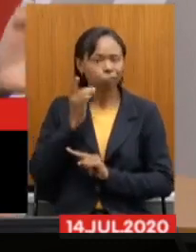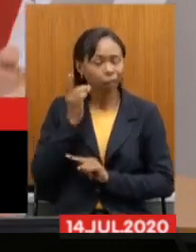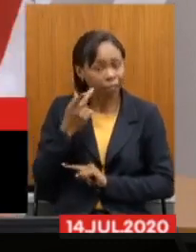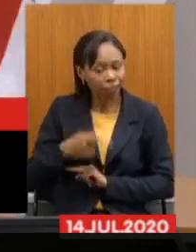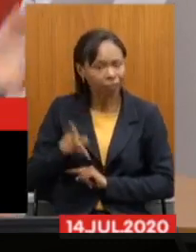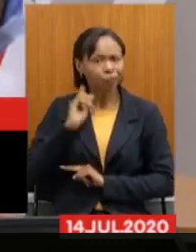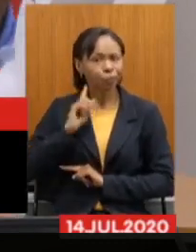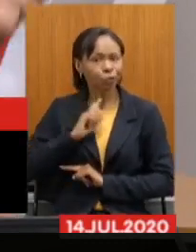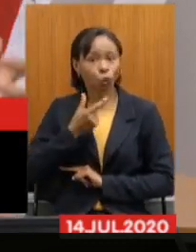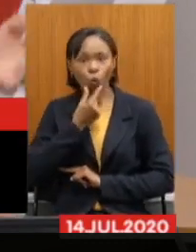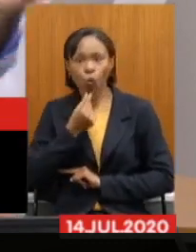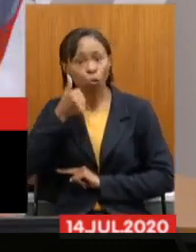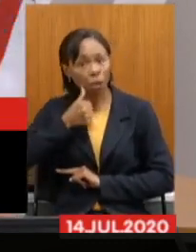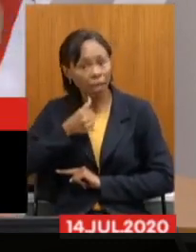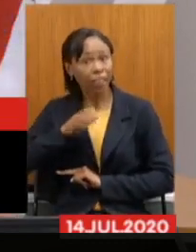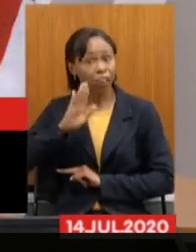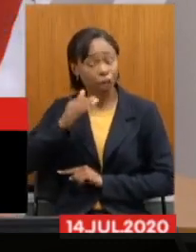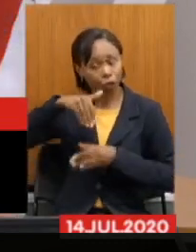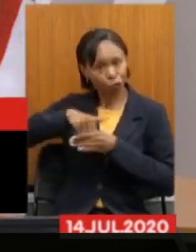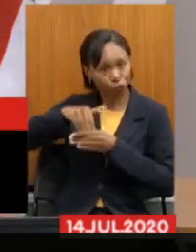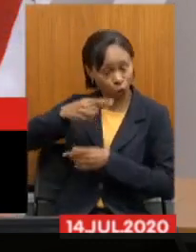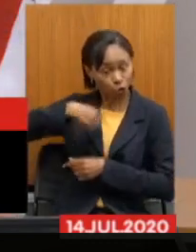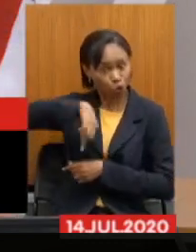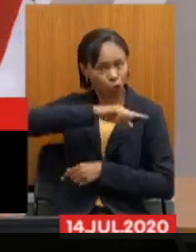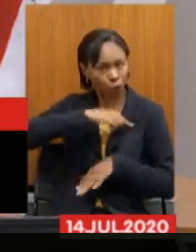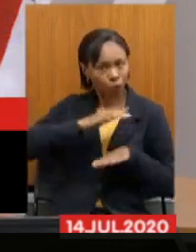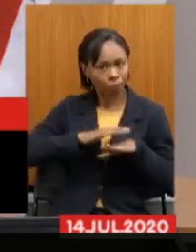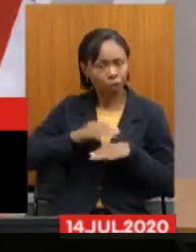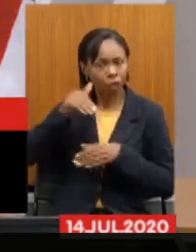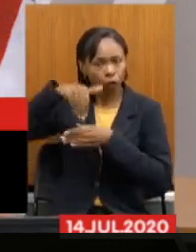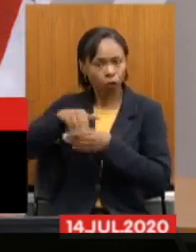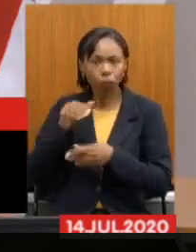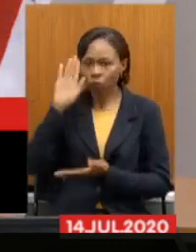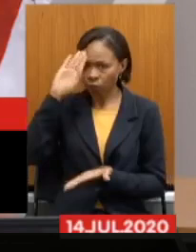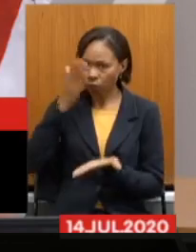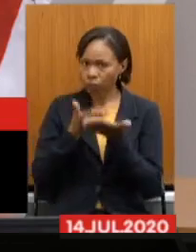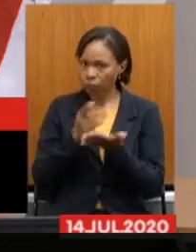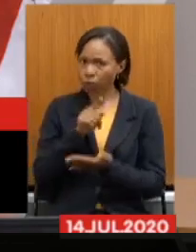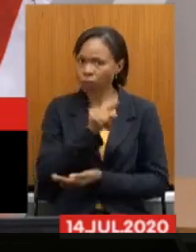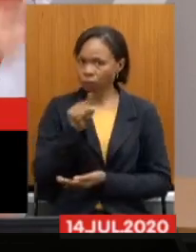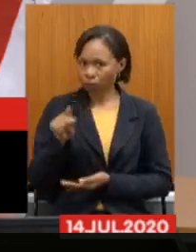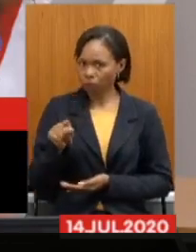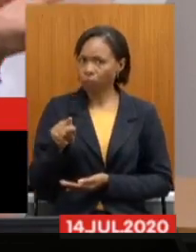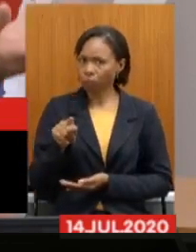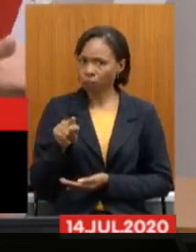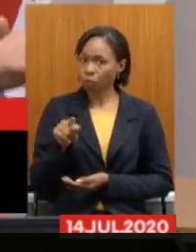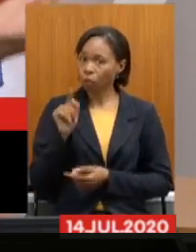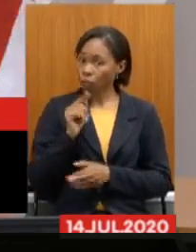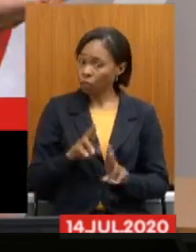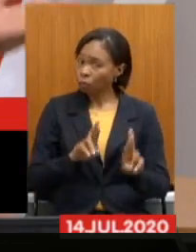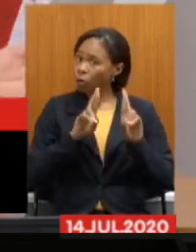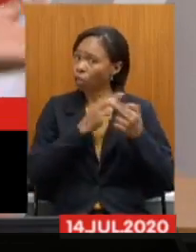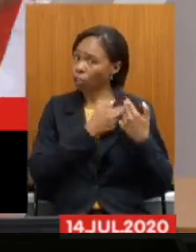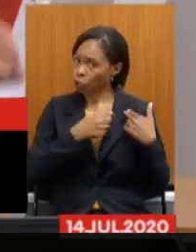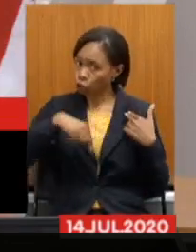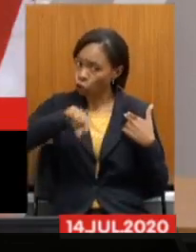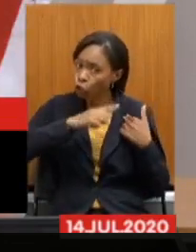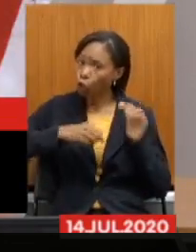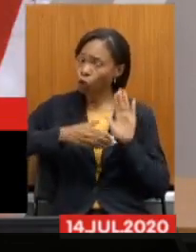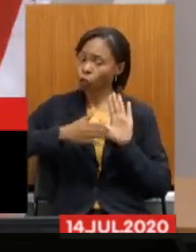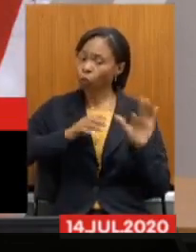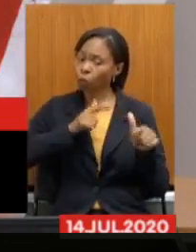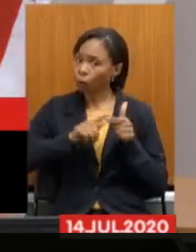por nós, no primeiro turno, nos representam. E nós confiamos em vocês. Colocamos nossa causa em suas mãos. Muito obrigado e tenho